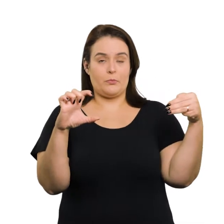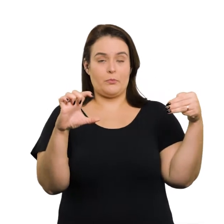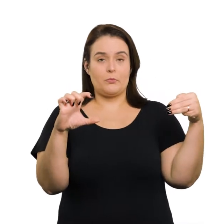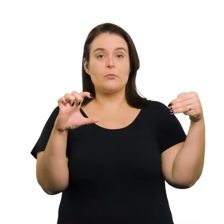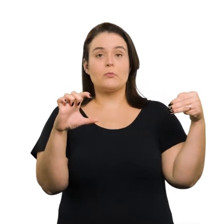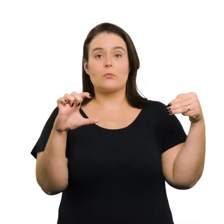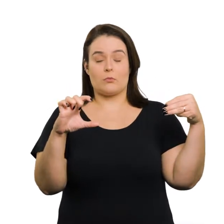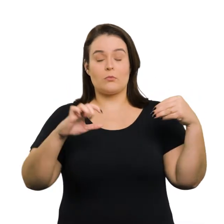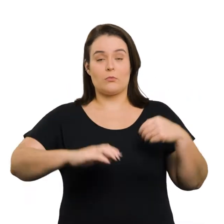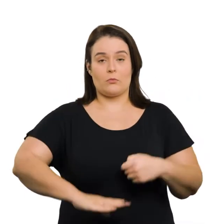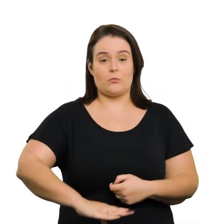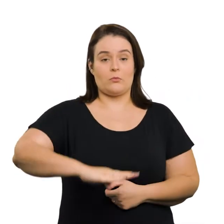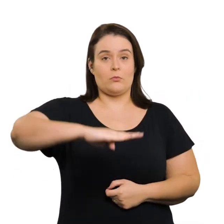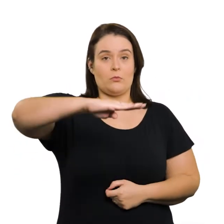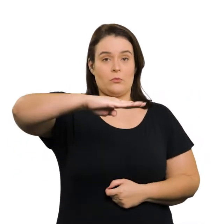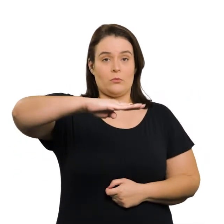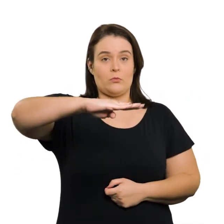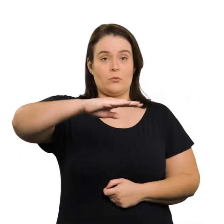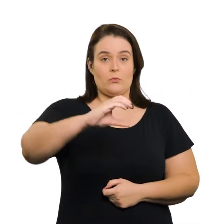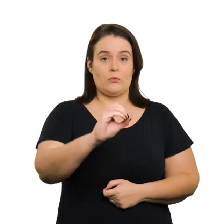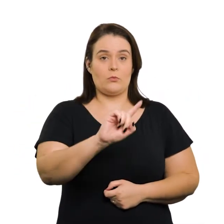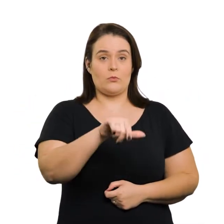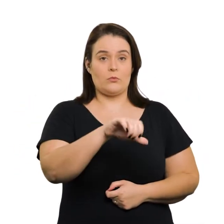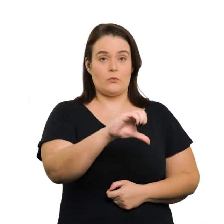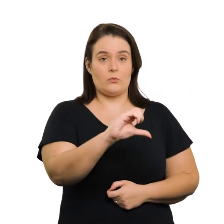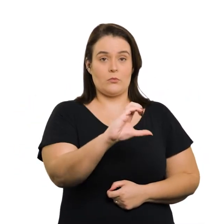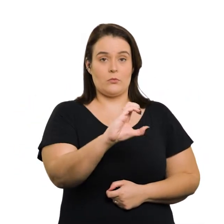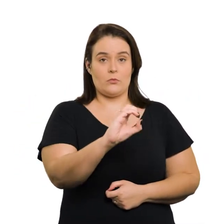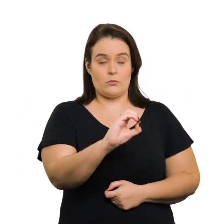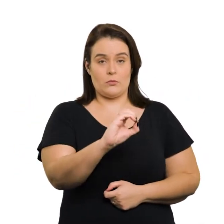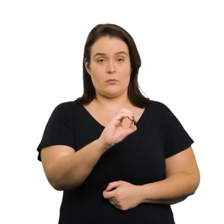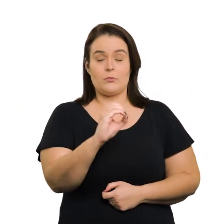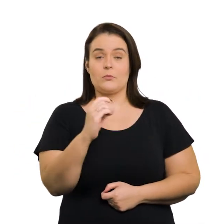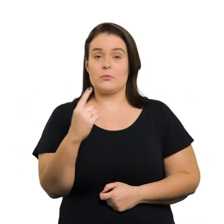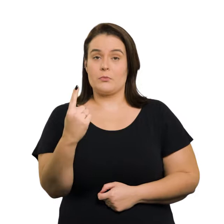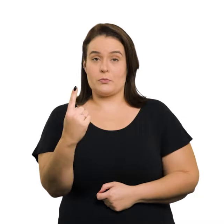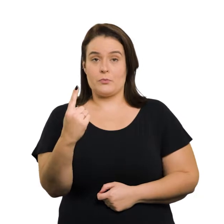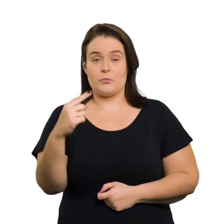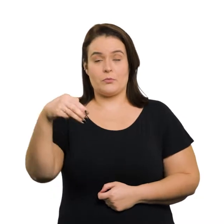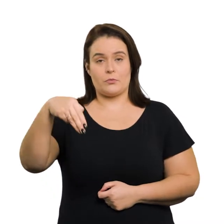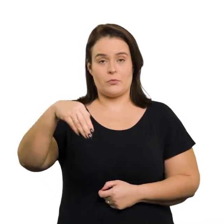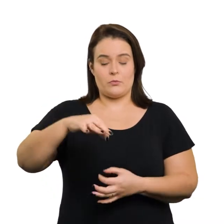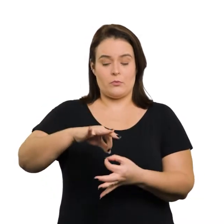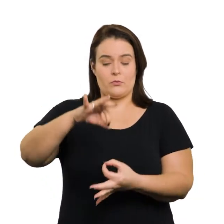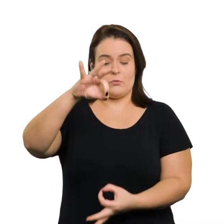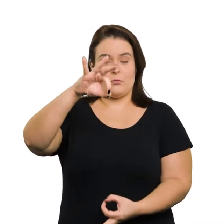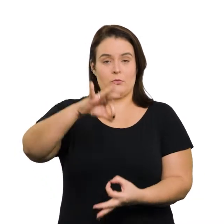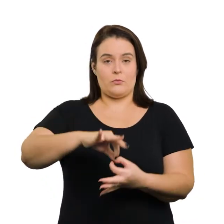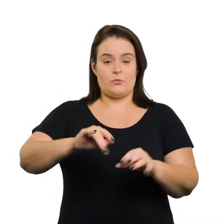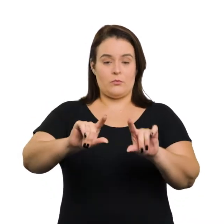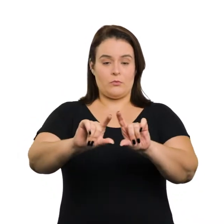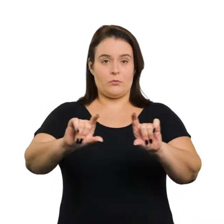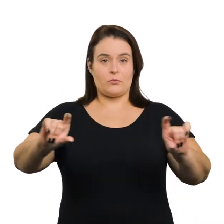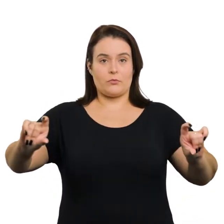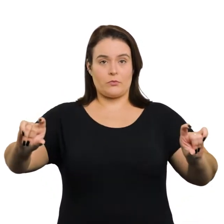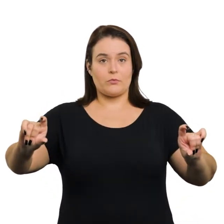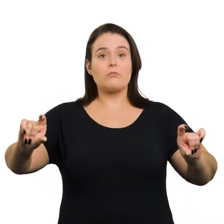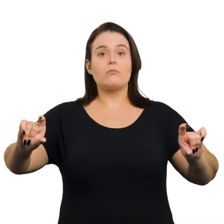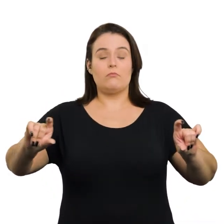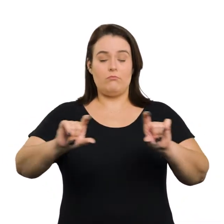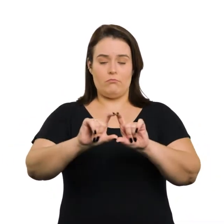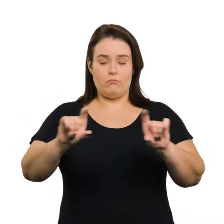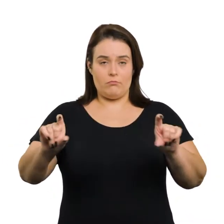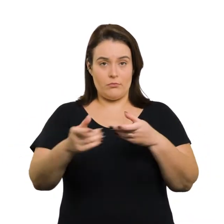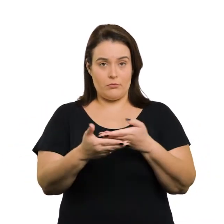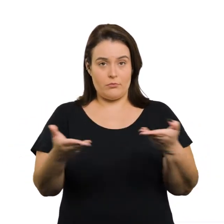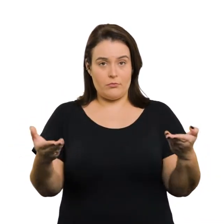de espessura, instalada a uma altura entre 0,90 m e 1 m em relação ao piso